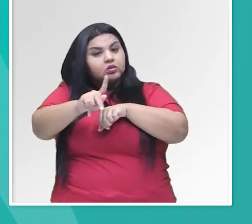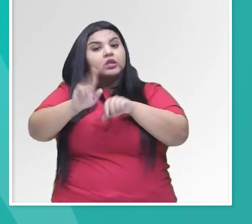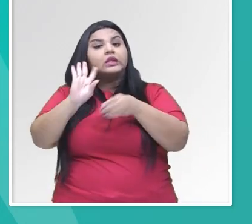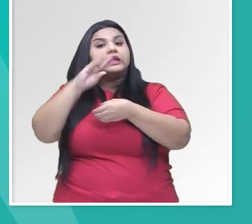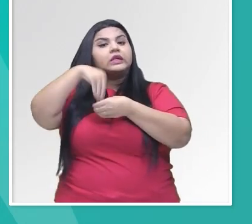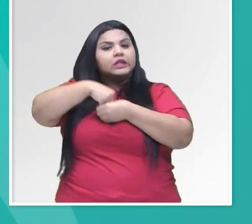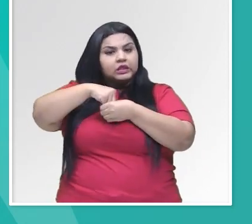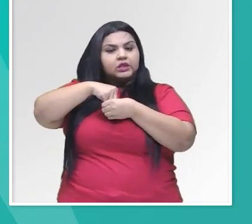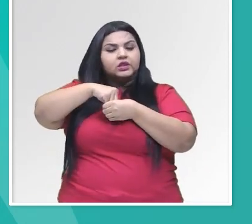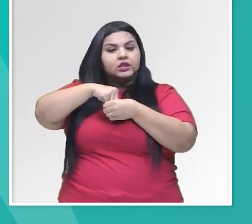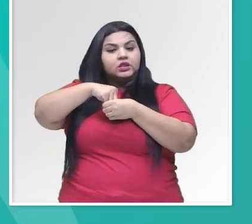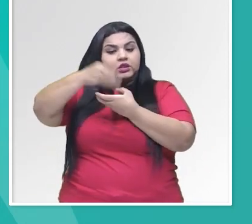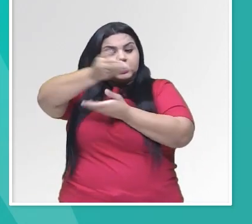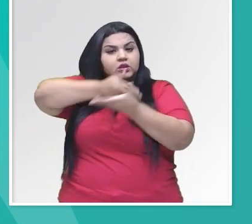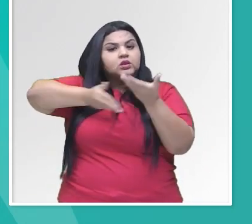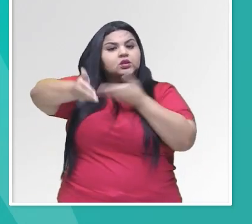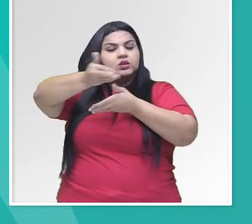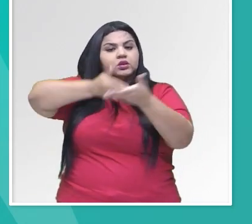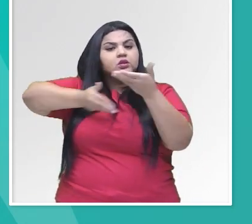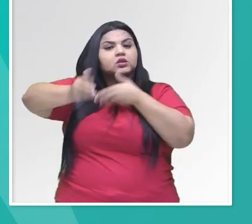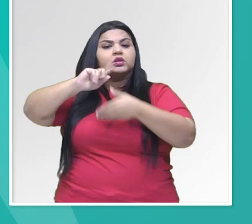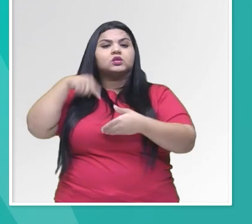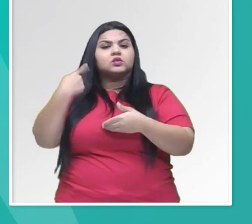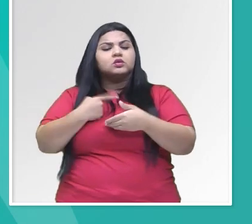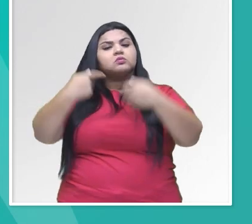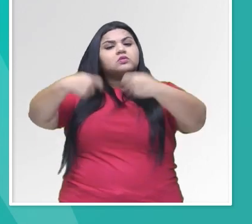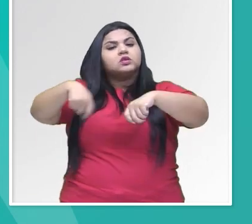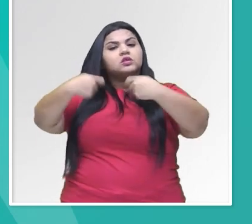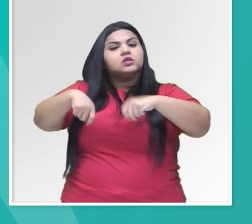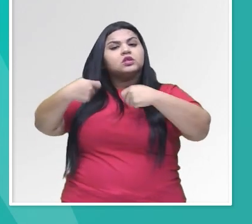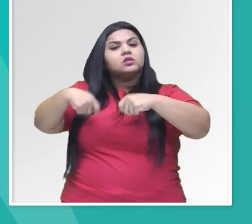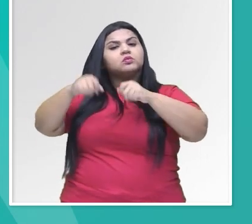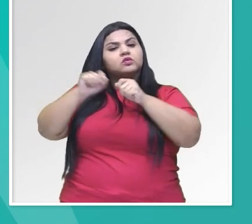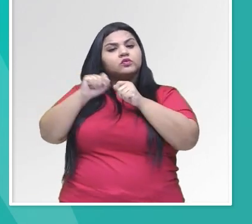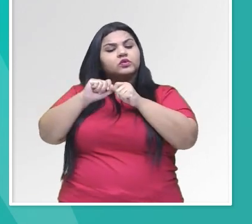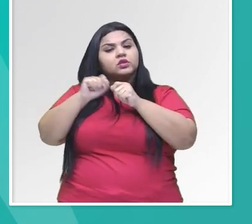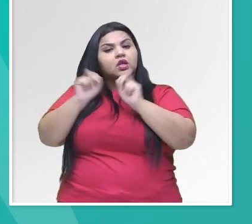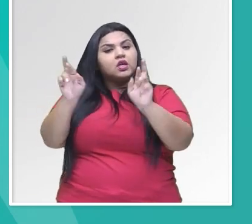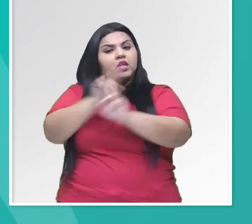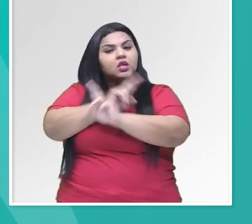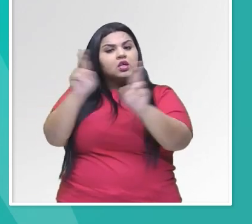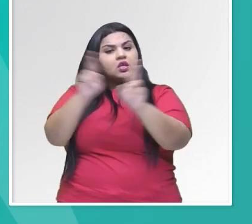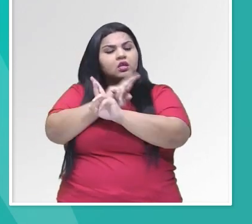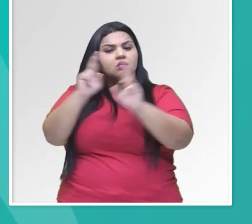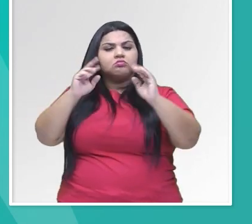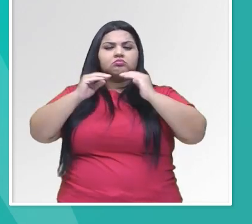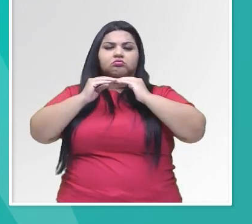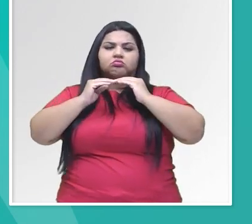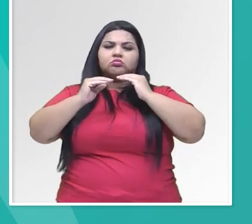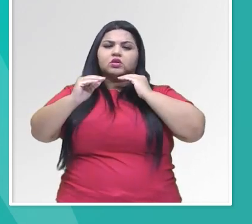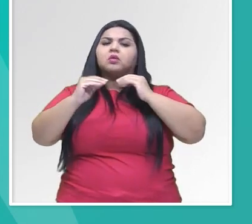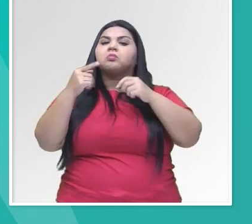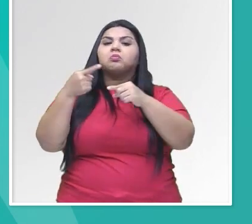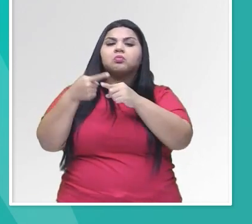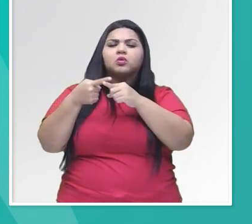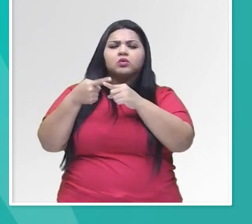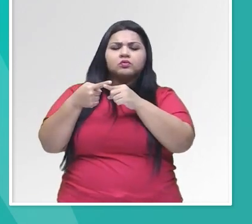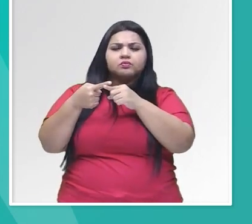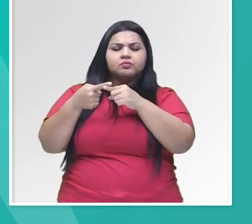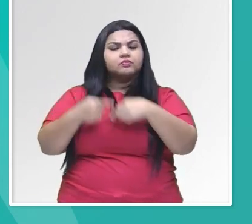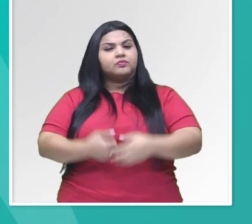dentro desta convivência, nós devemos estabelecer relações harmônicas. Por quê,